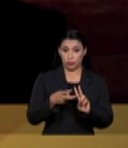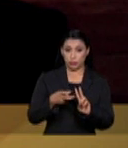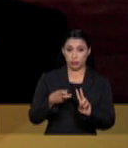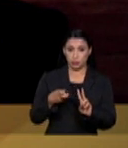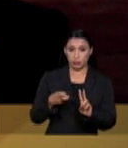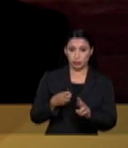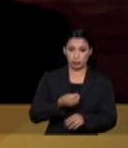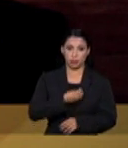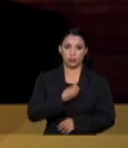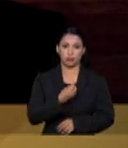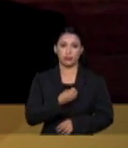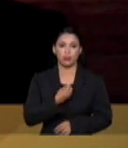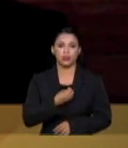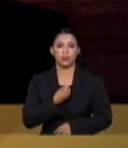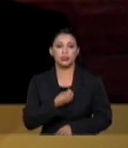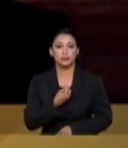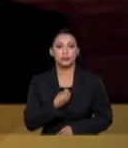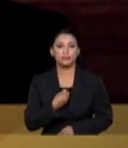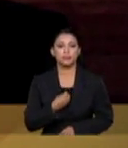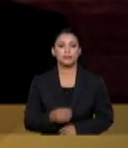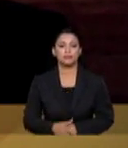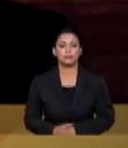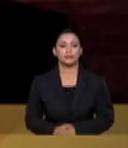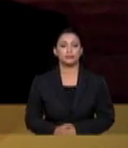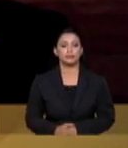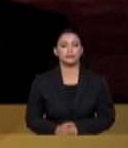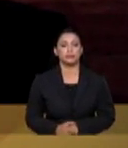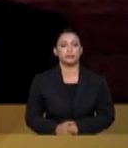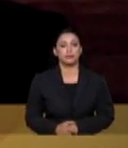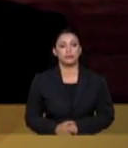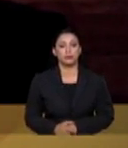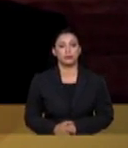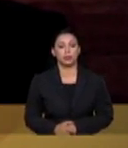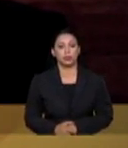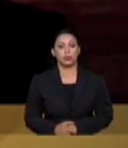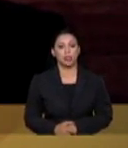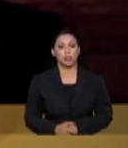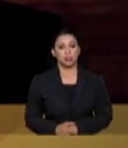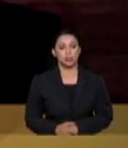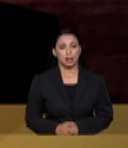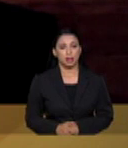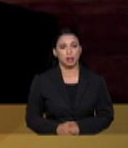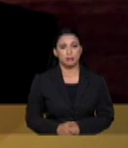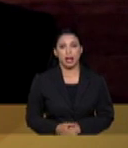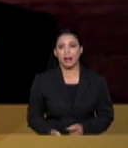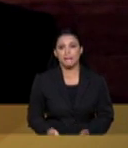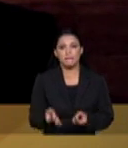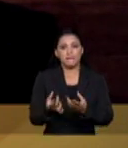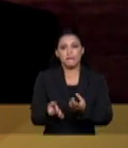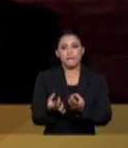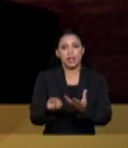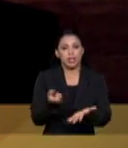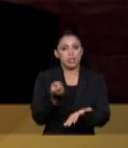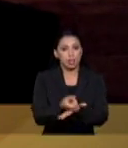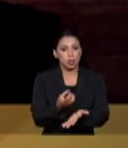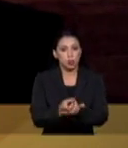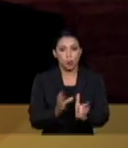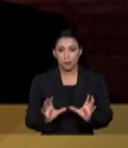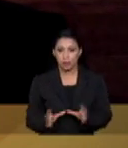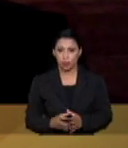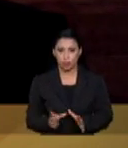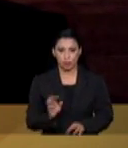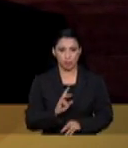mas não funciona como mercadoria de circulação para essas comunidades em